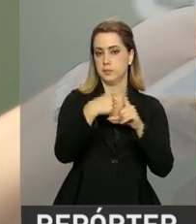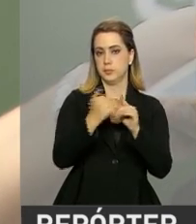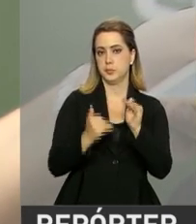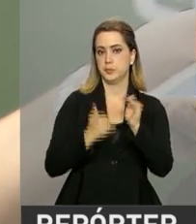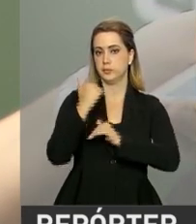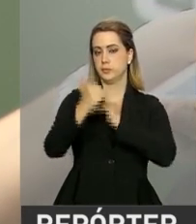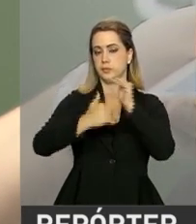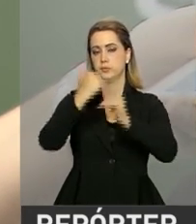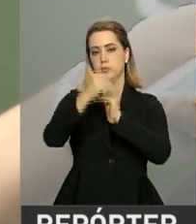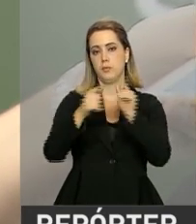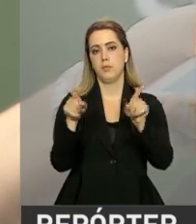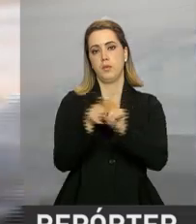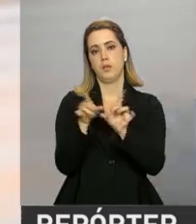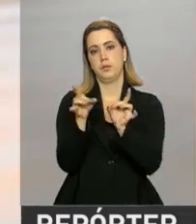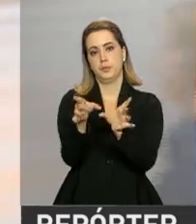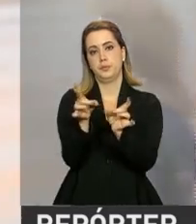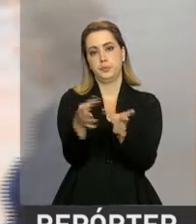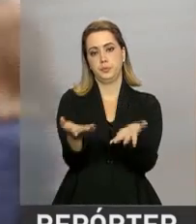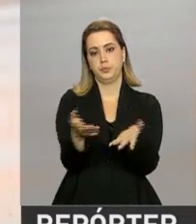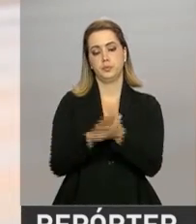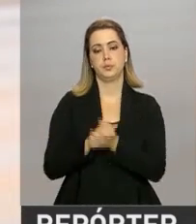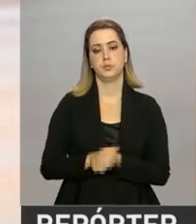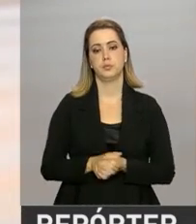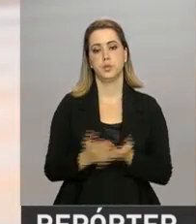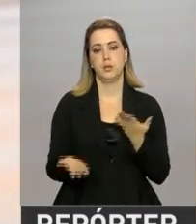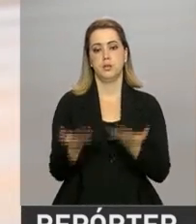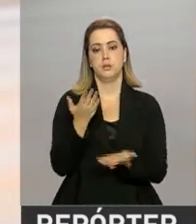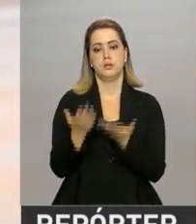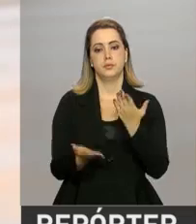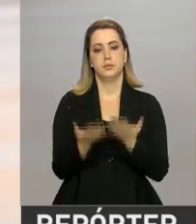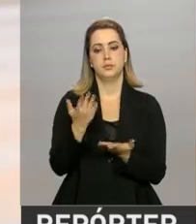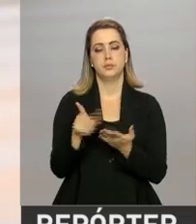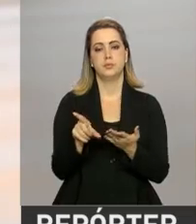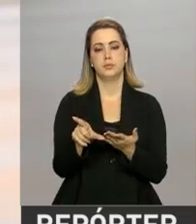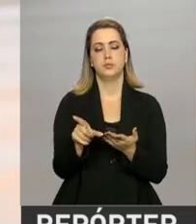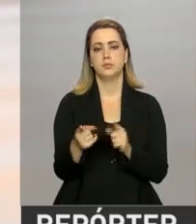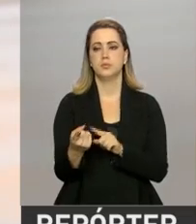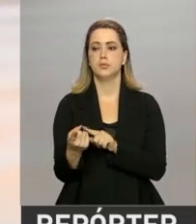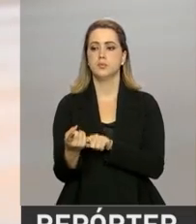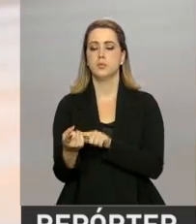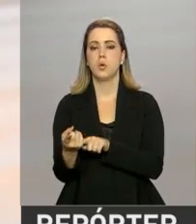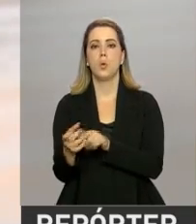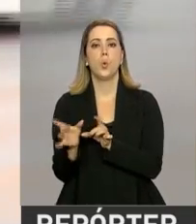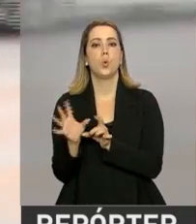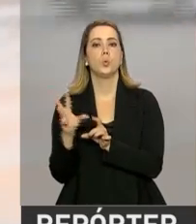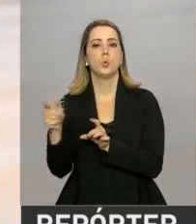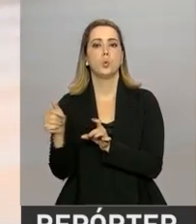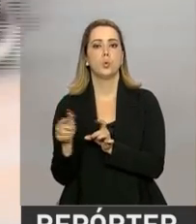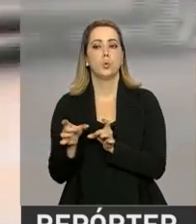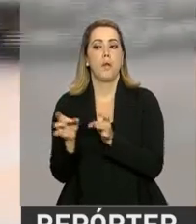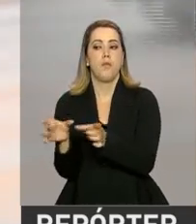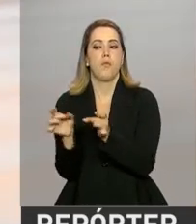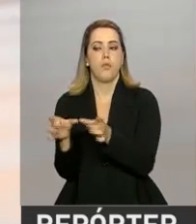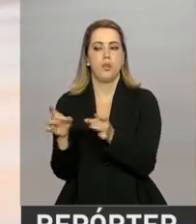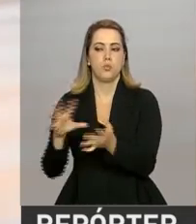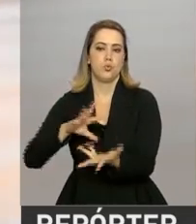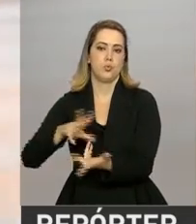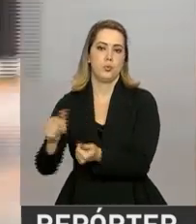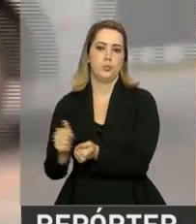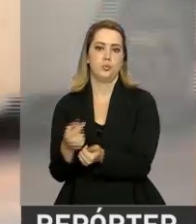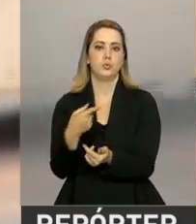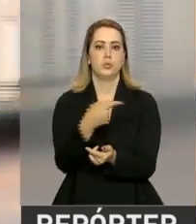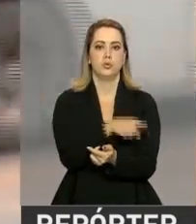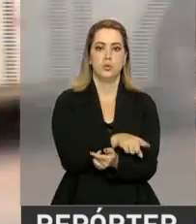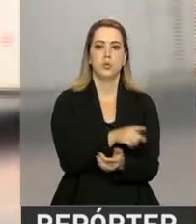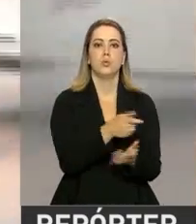aumento das quantidades exportadas a balança comercial registra de um lado tudo que o país vende para o exterior e de outro outro que